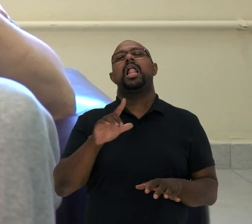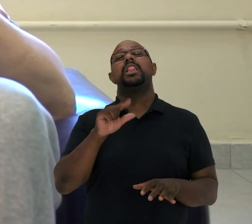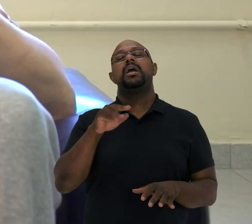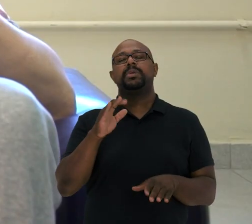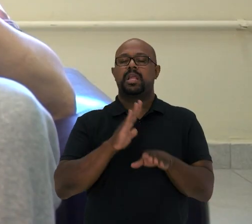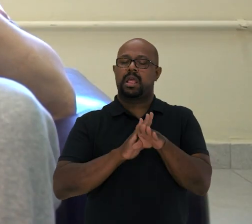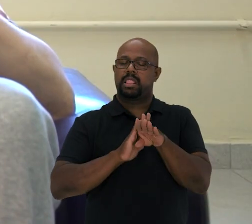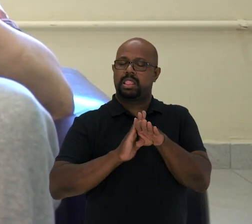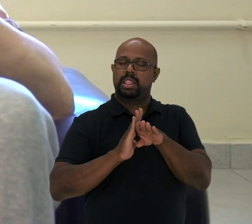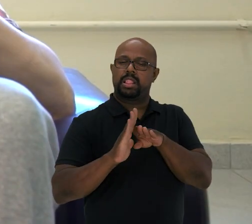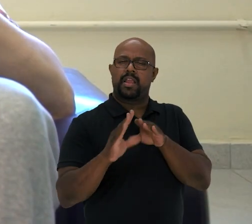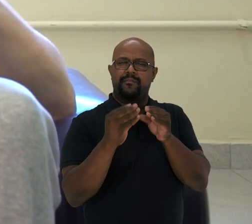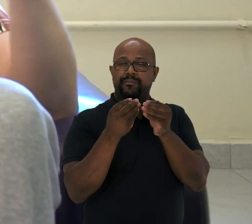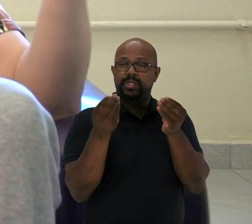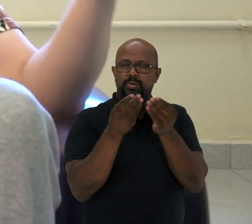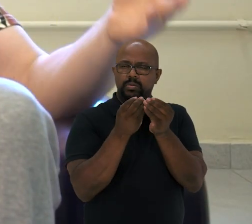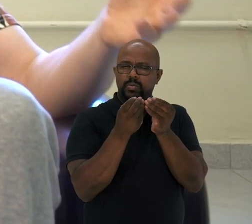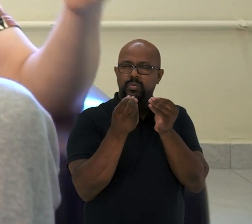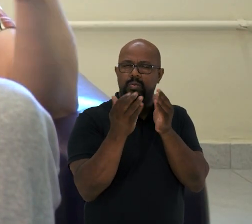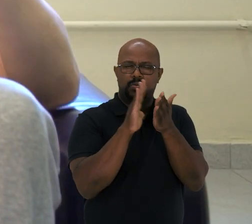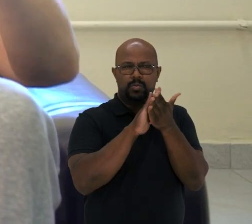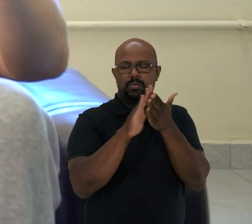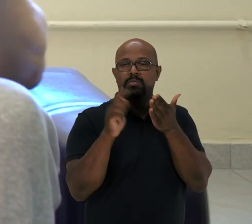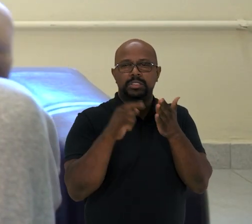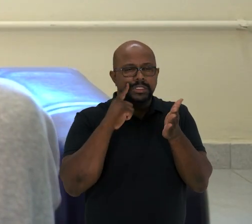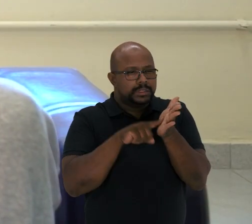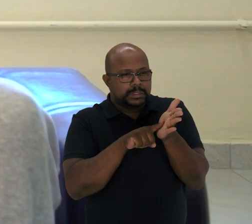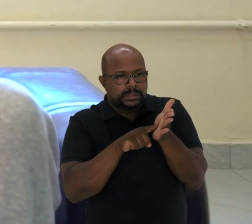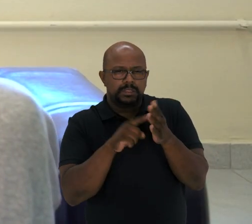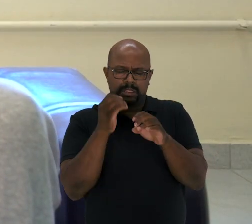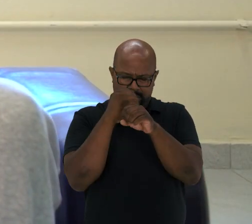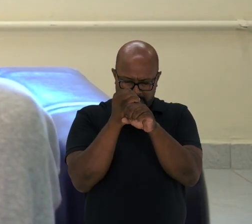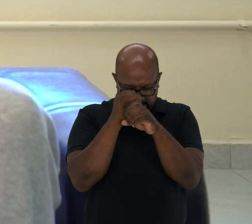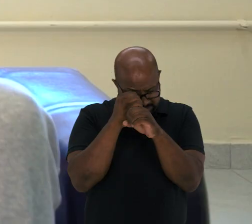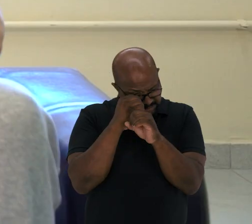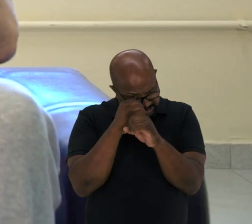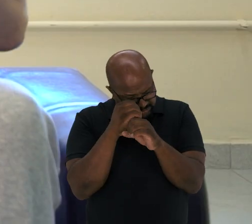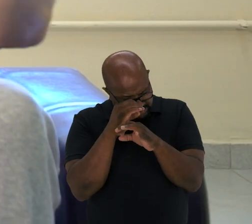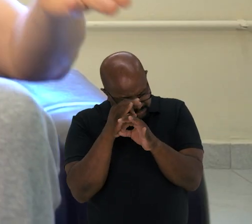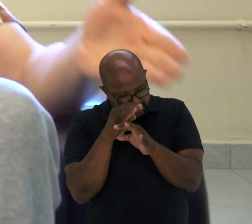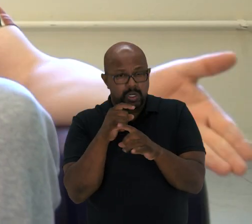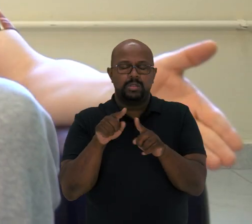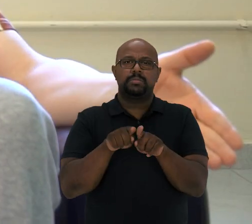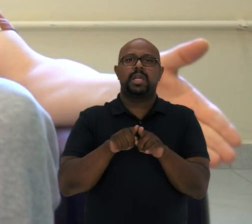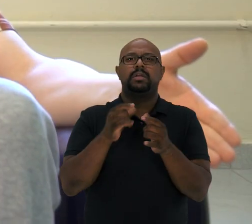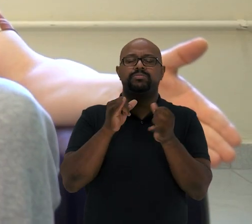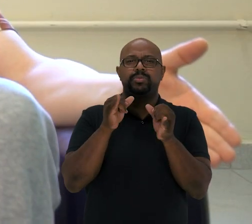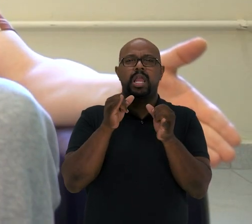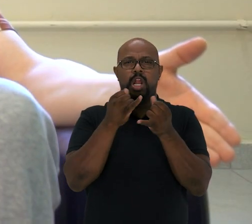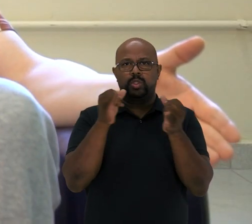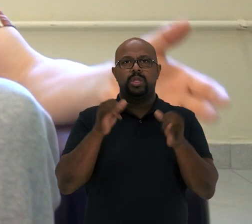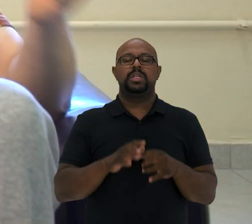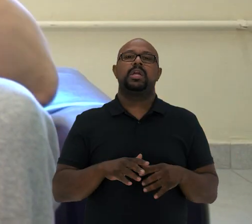fazer lâminas, né? Isso tem que ser cortado ultra fino, tem que fazer lâmina que possa ser analisado em microscopia, tanto ótica como microscopia eletrônica